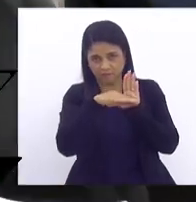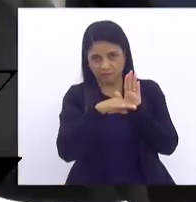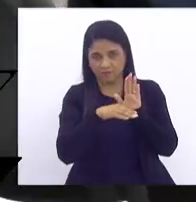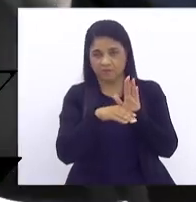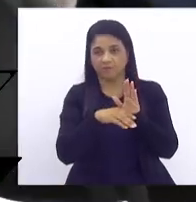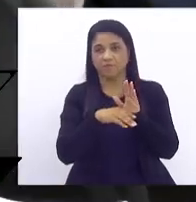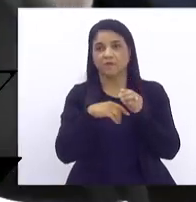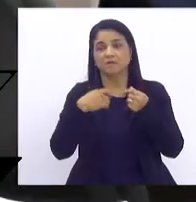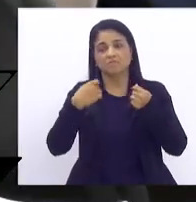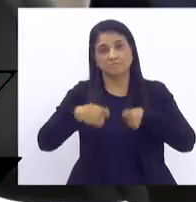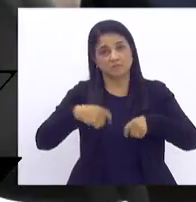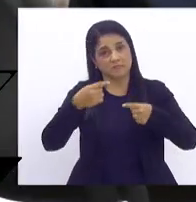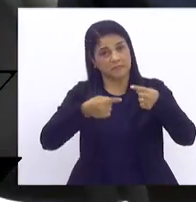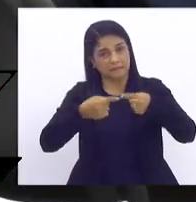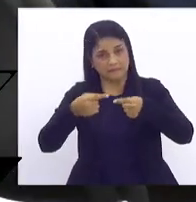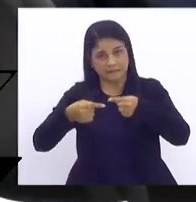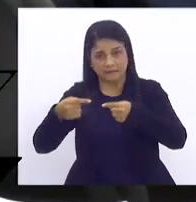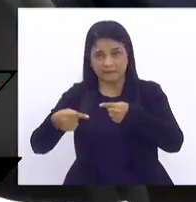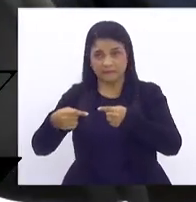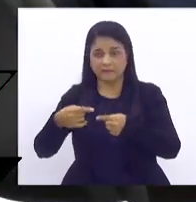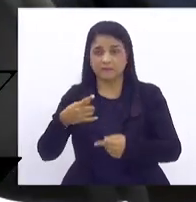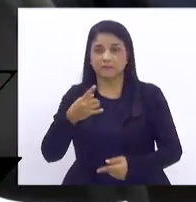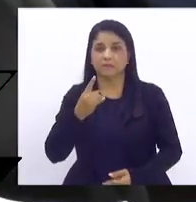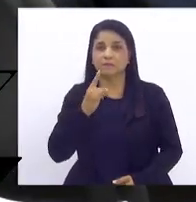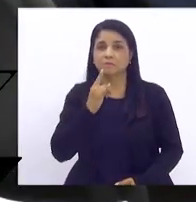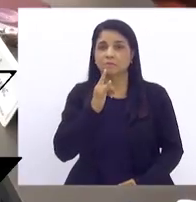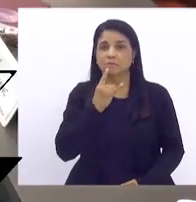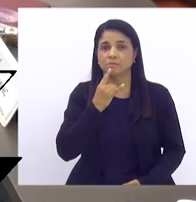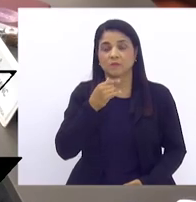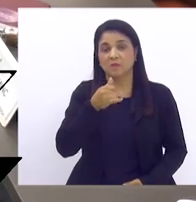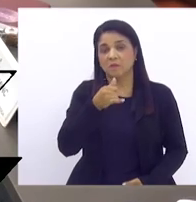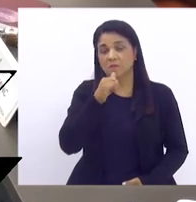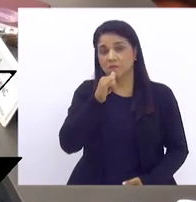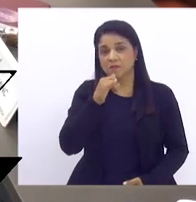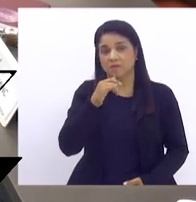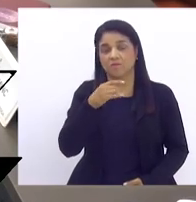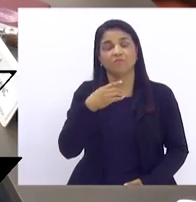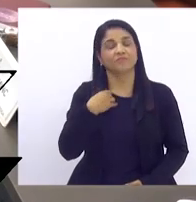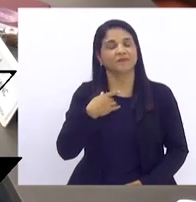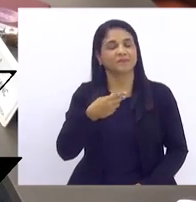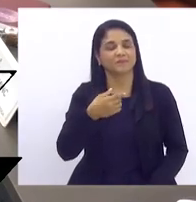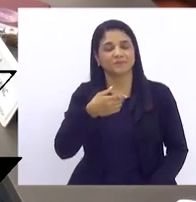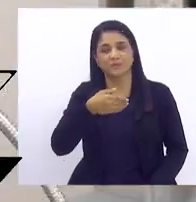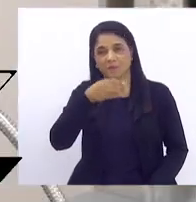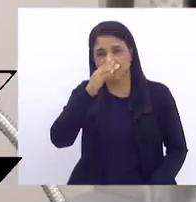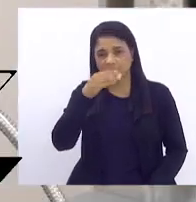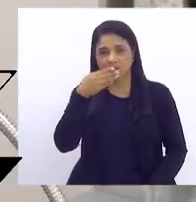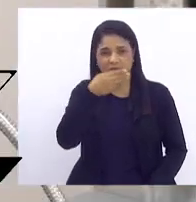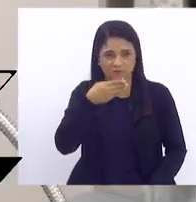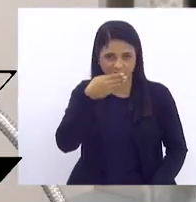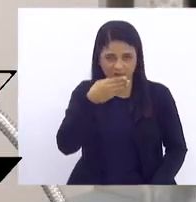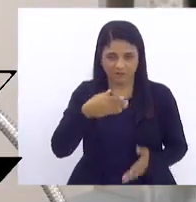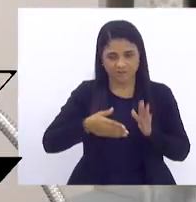uma discussão, essa é das bebidas açucaradas. Tá certo. Está retirado de